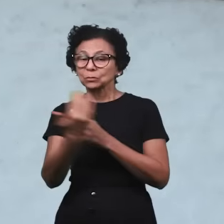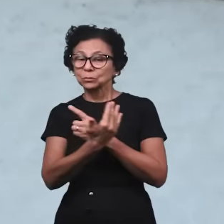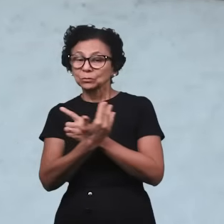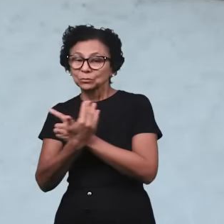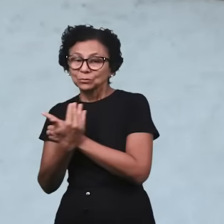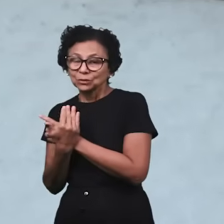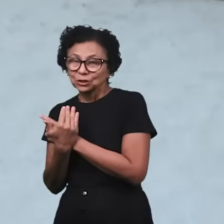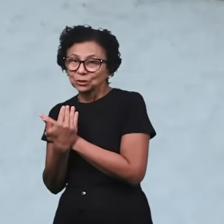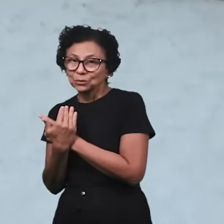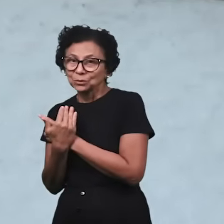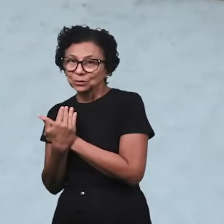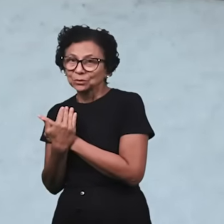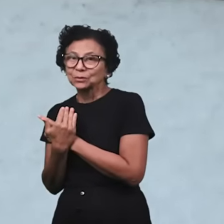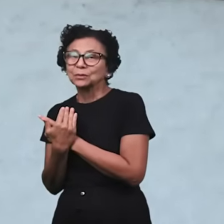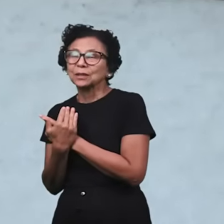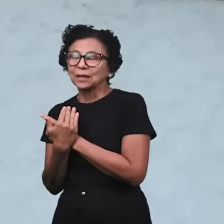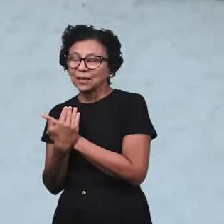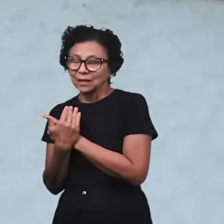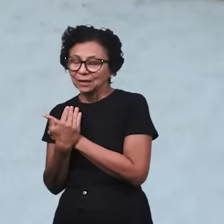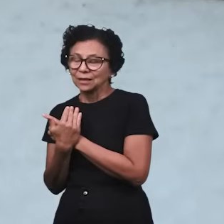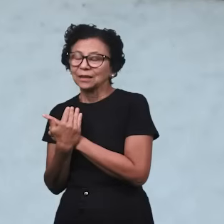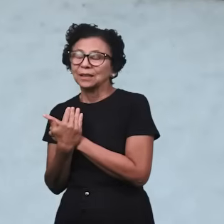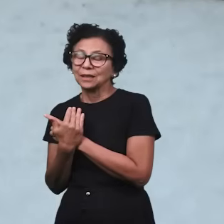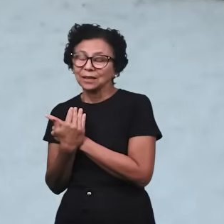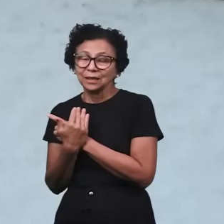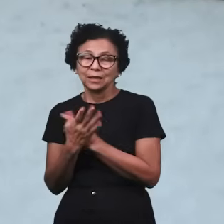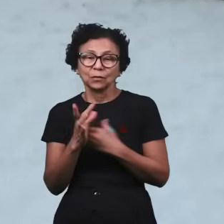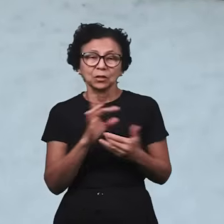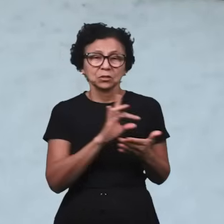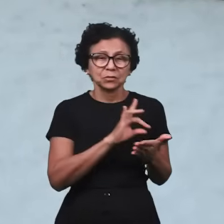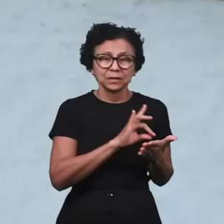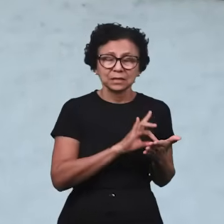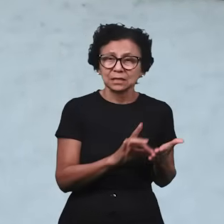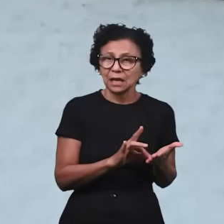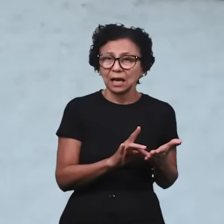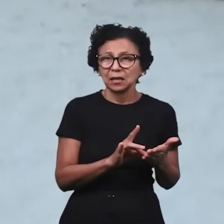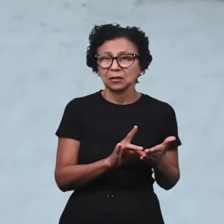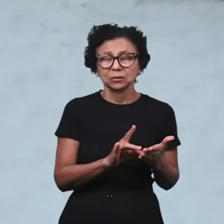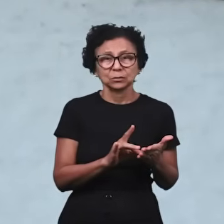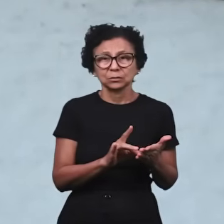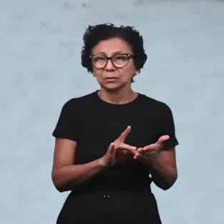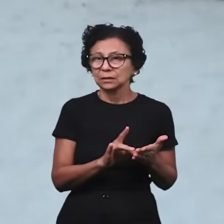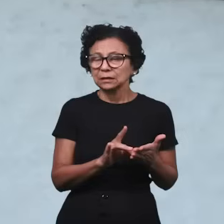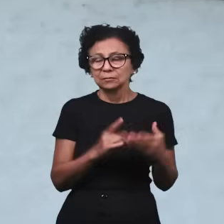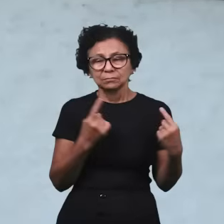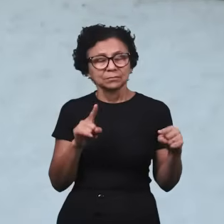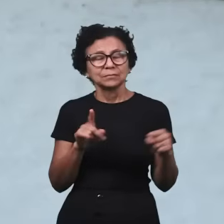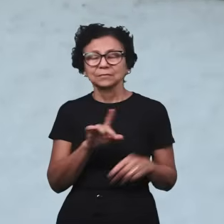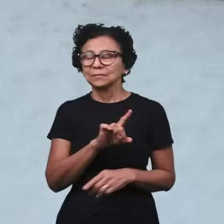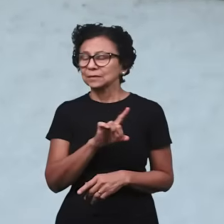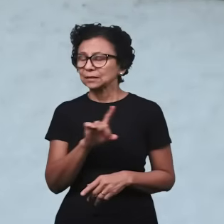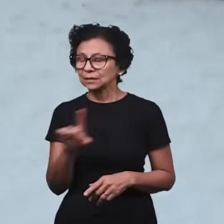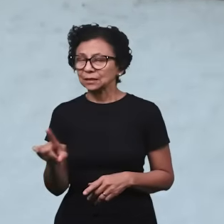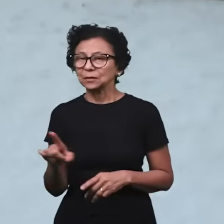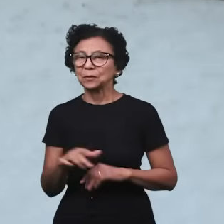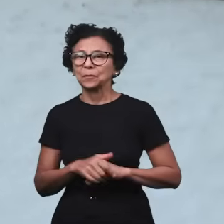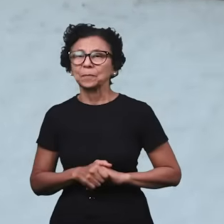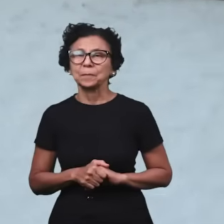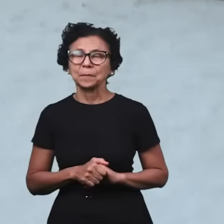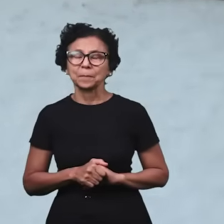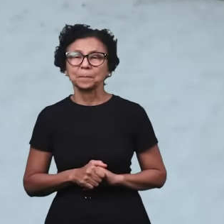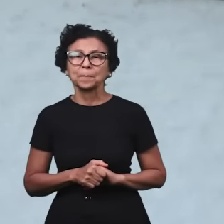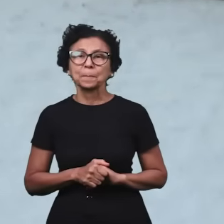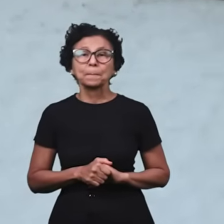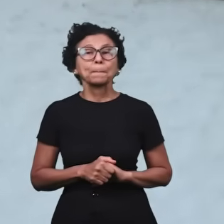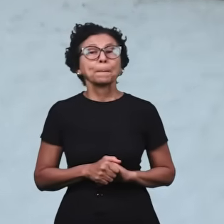nos vê. Nós somos escondidos pelo Senhor, não é? Com esse muro de fogo que o profeta Zacarias cita, não